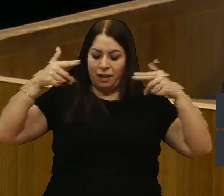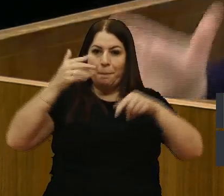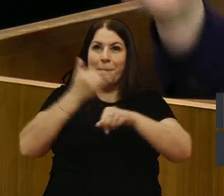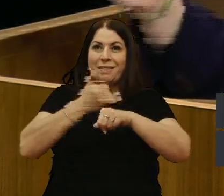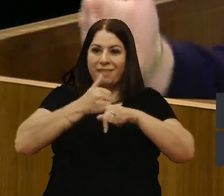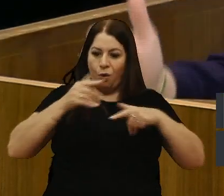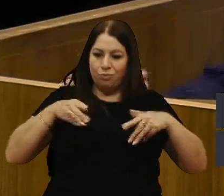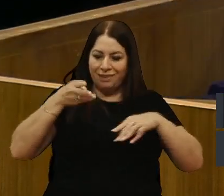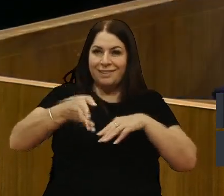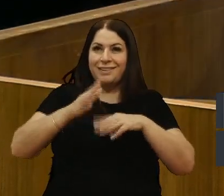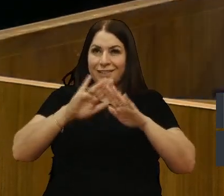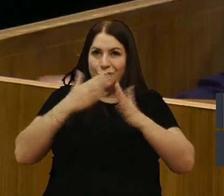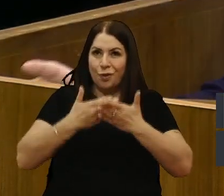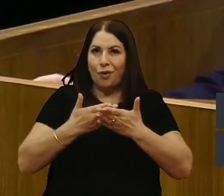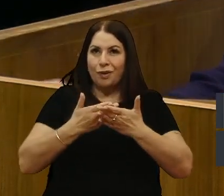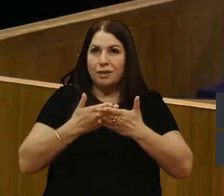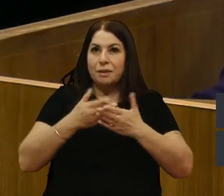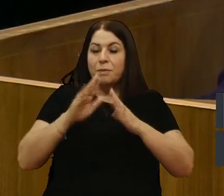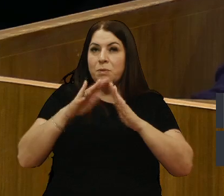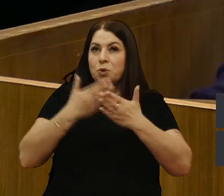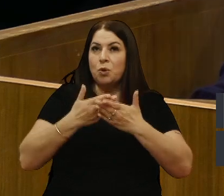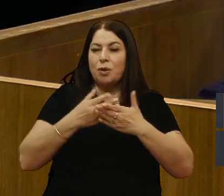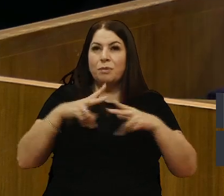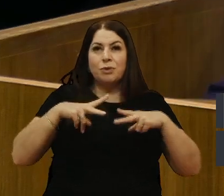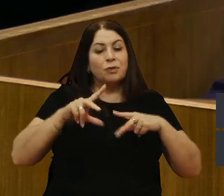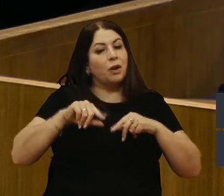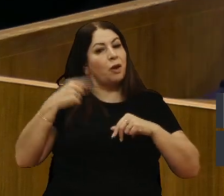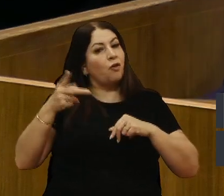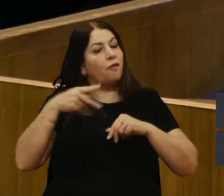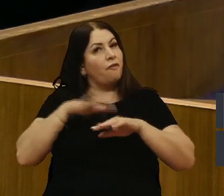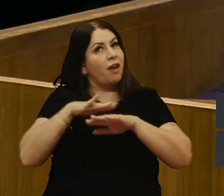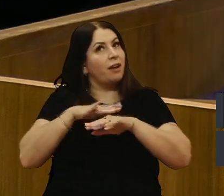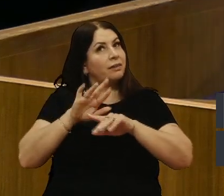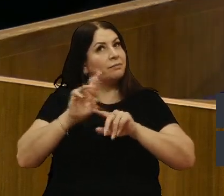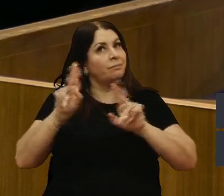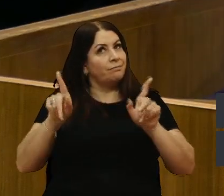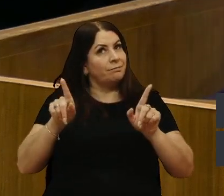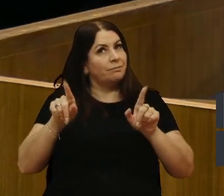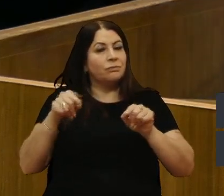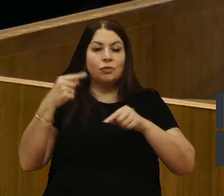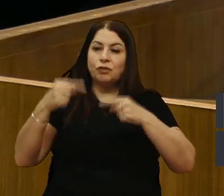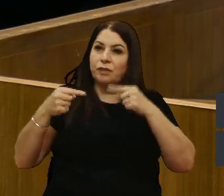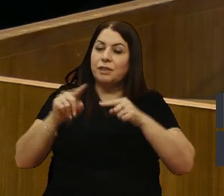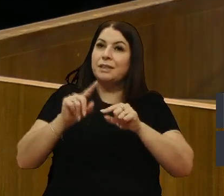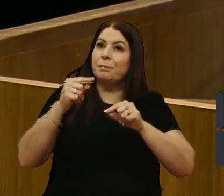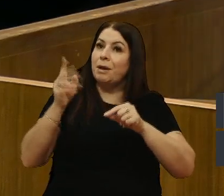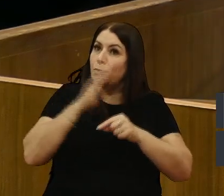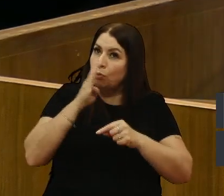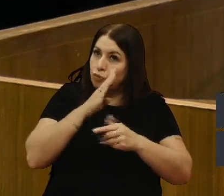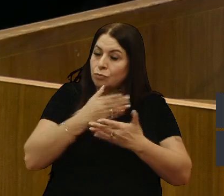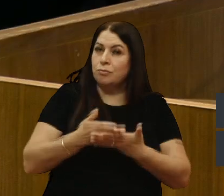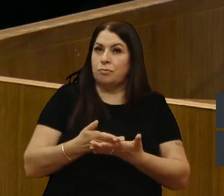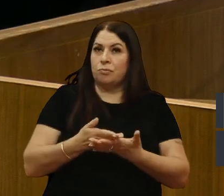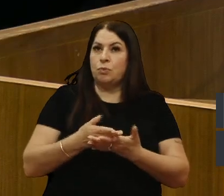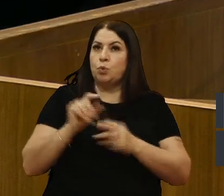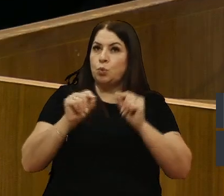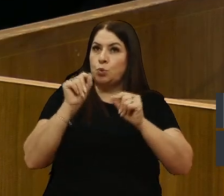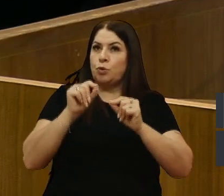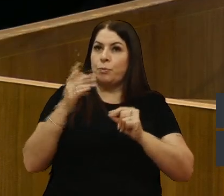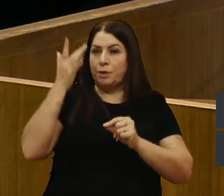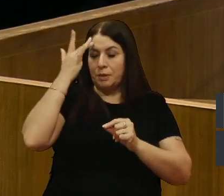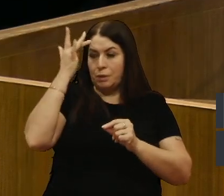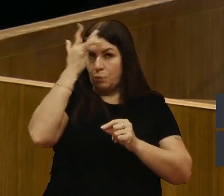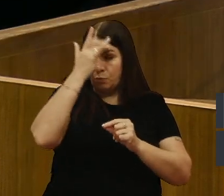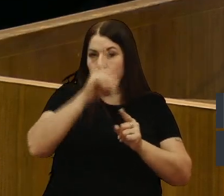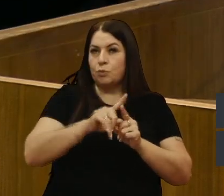quê, mas por ser numa escola privada, a gente vê que o discurso é outro. Então, nós precisamos debater urgentemente sobre saúde